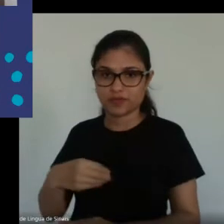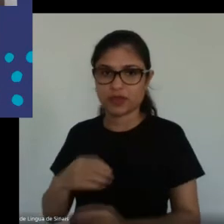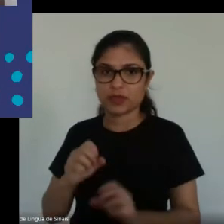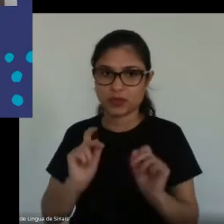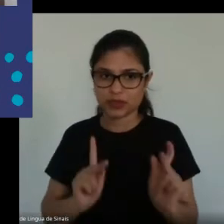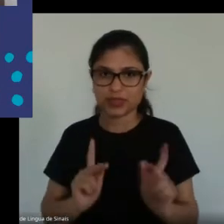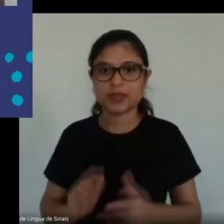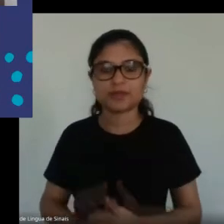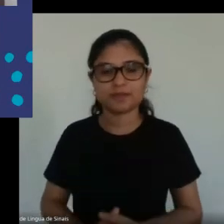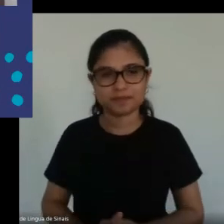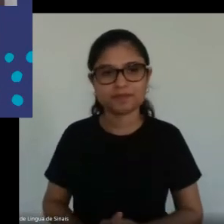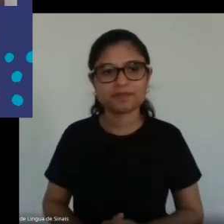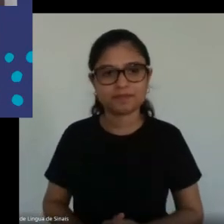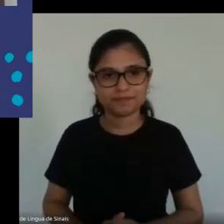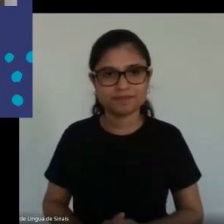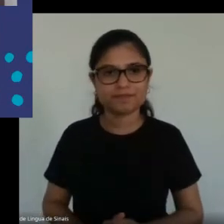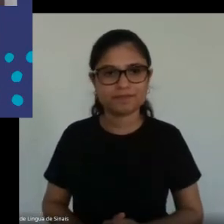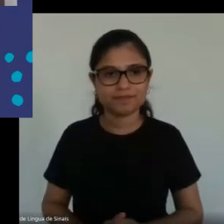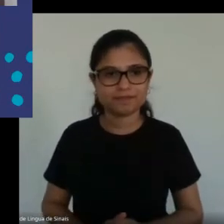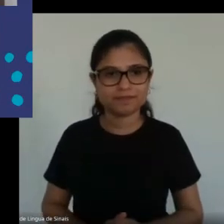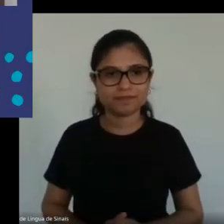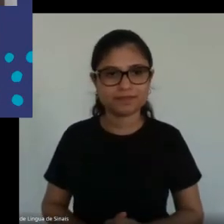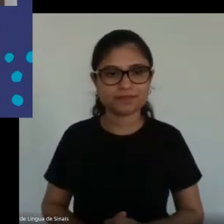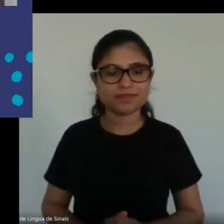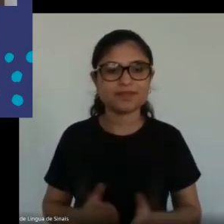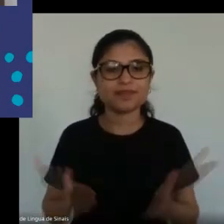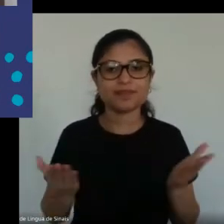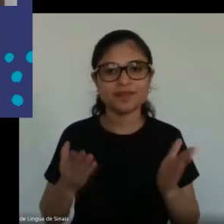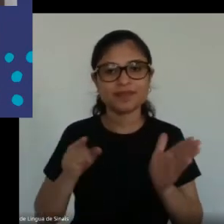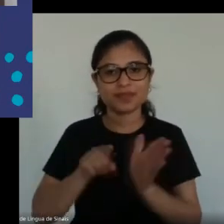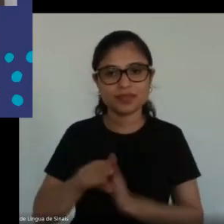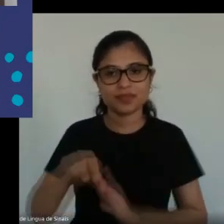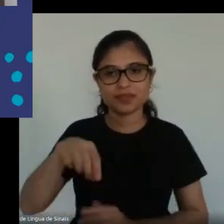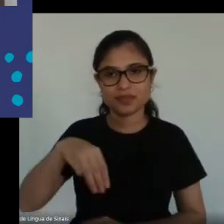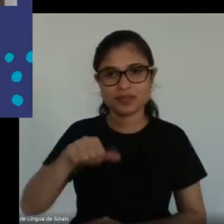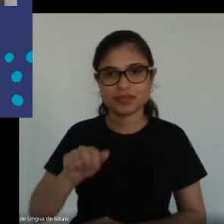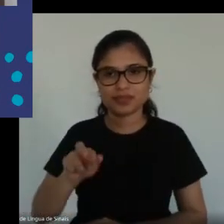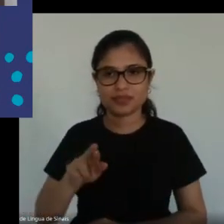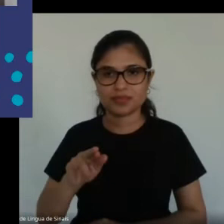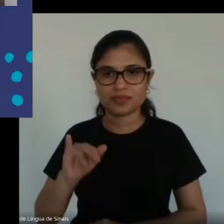Vamos passar, então, para Maria. da